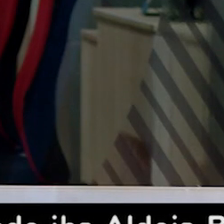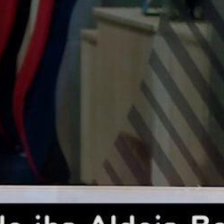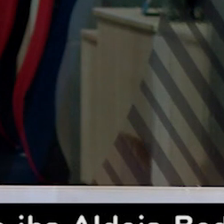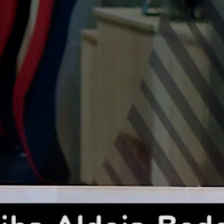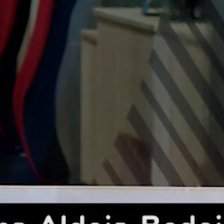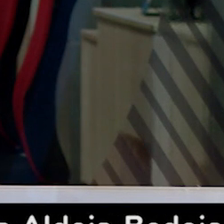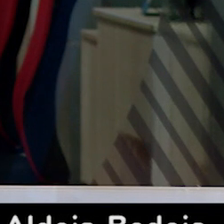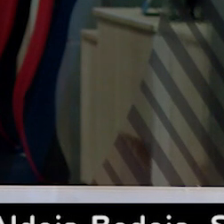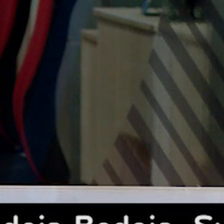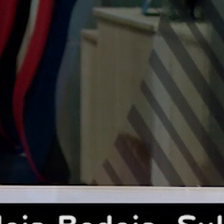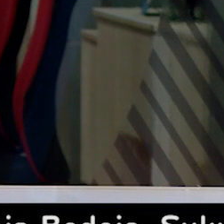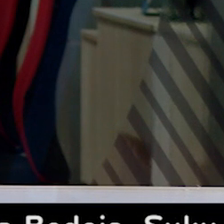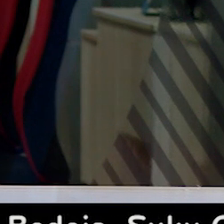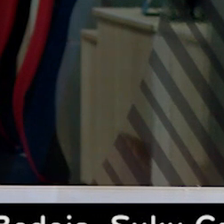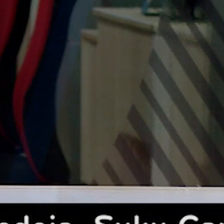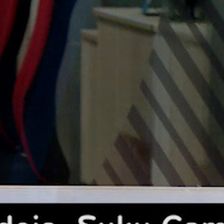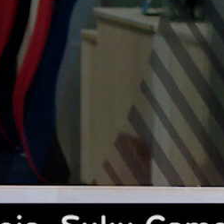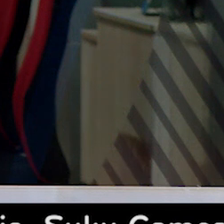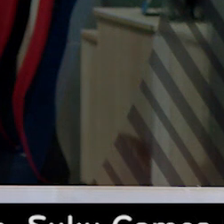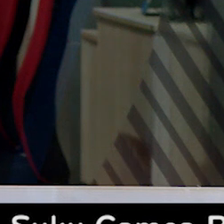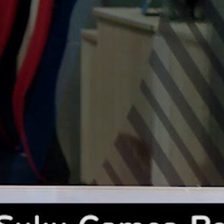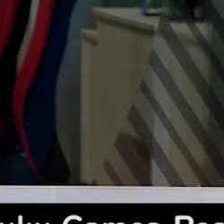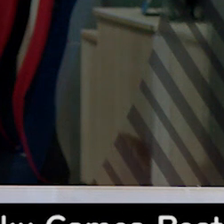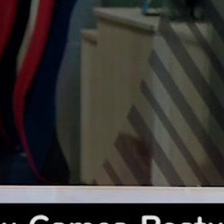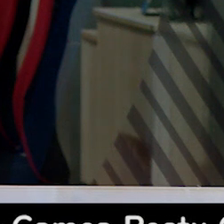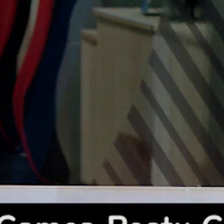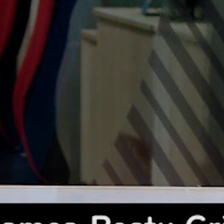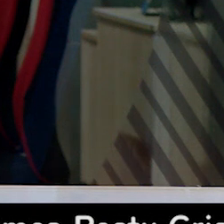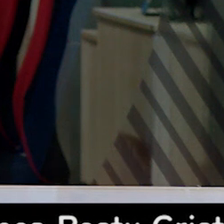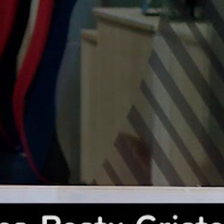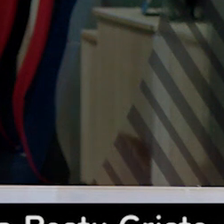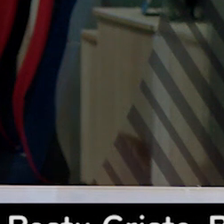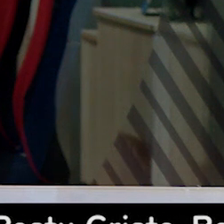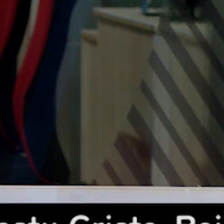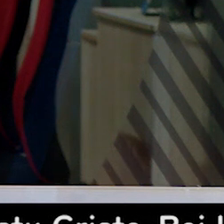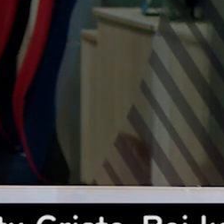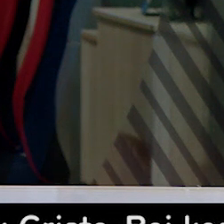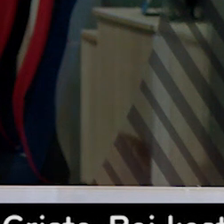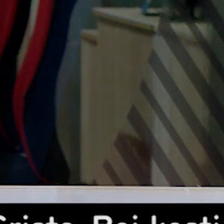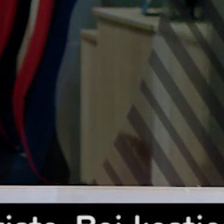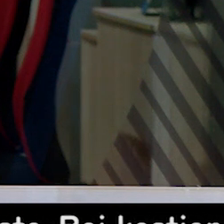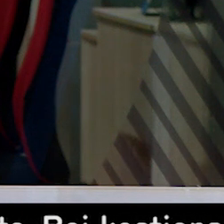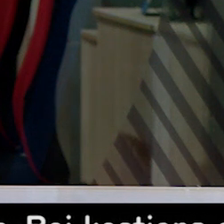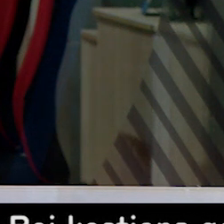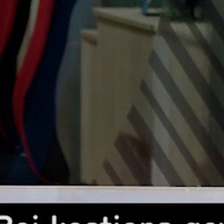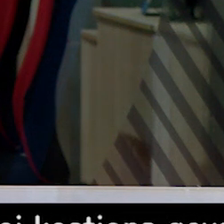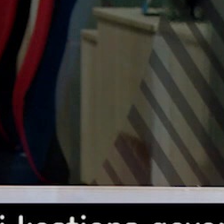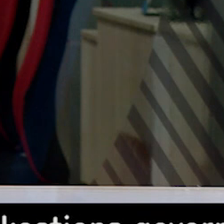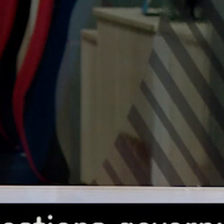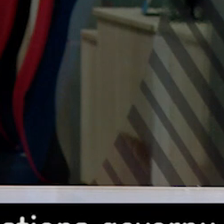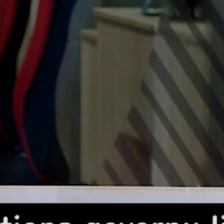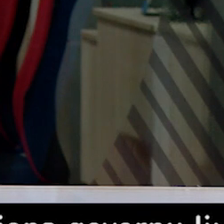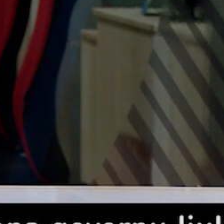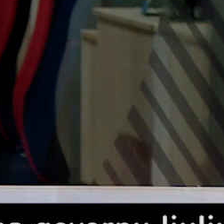Problema língua e o processo de aprendizagem na escola Torre Lorong continua a sair desafio BOT e a Timor-Leste. Mas que o governo, agência parceiro